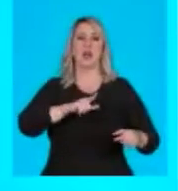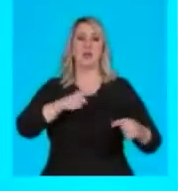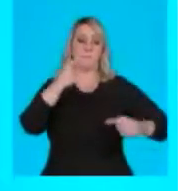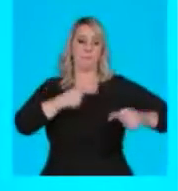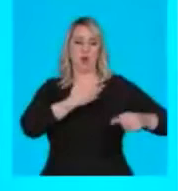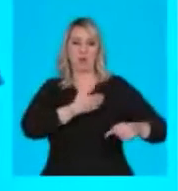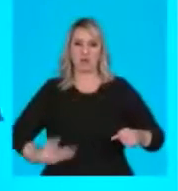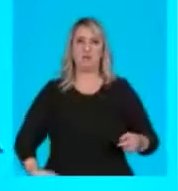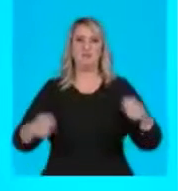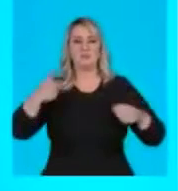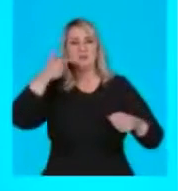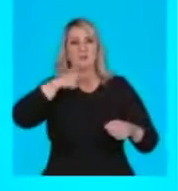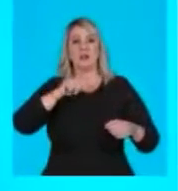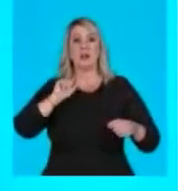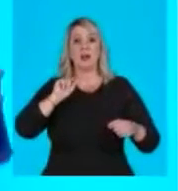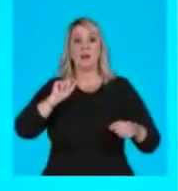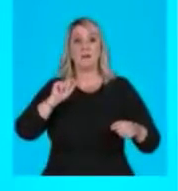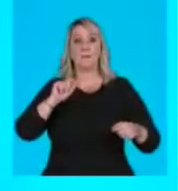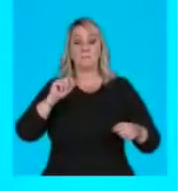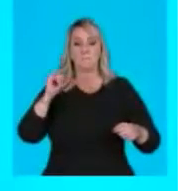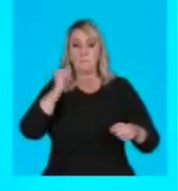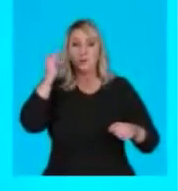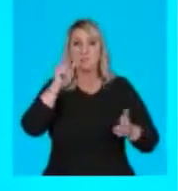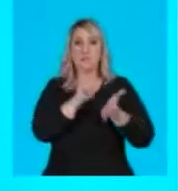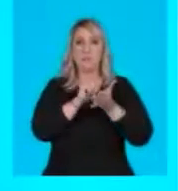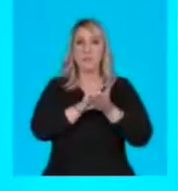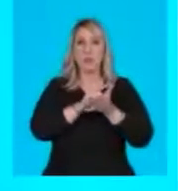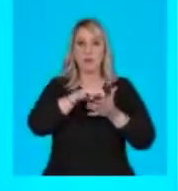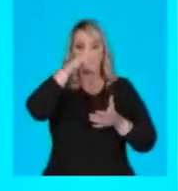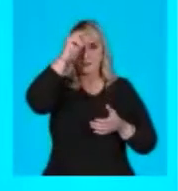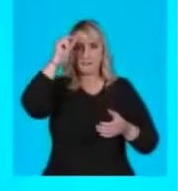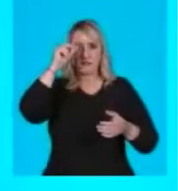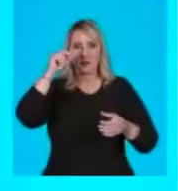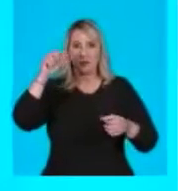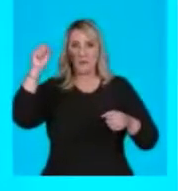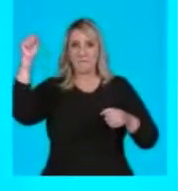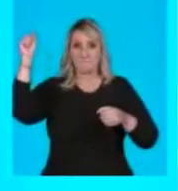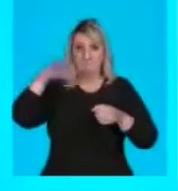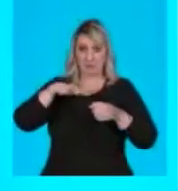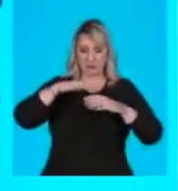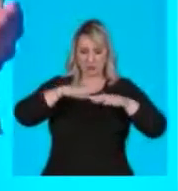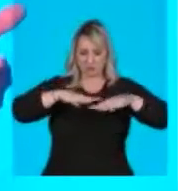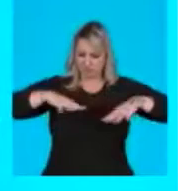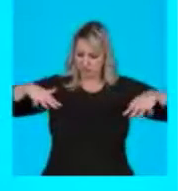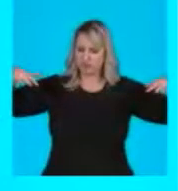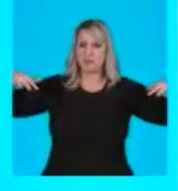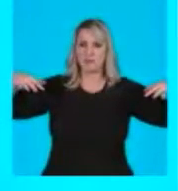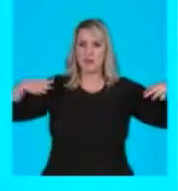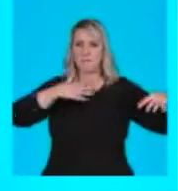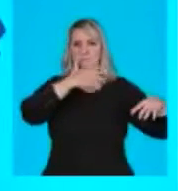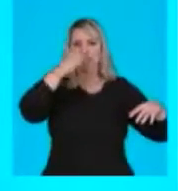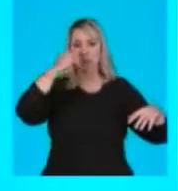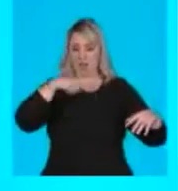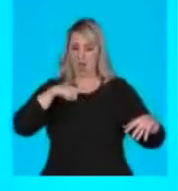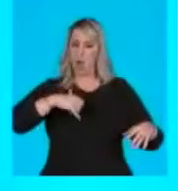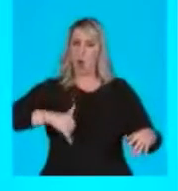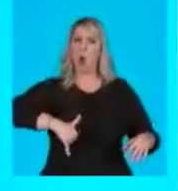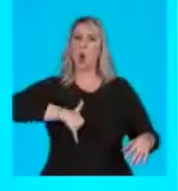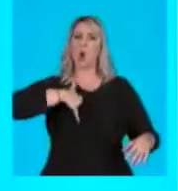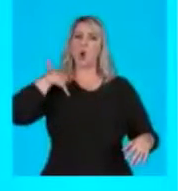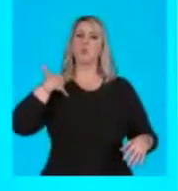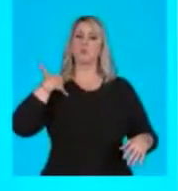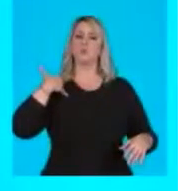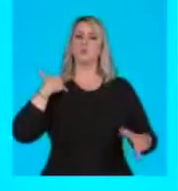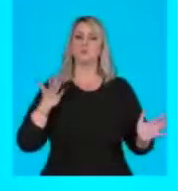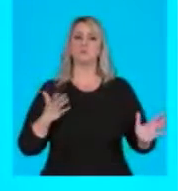ganhar sequer cabe ao prefeito mas a gente quer assim fazer esse debate a bancada do pessoal é uma das maiores têm uma das melhores que tem e eu tenho muito orgulho da bancada do